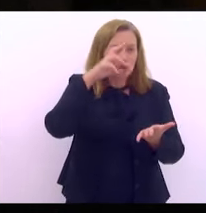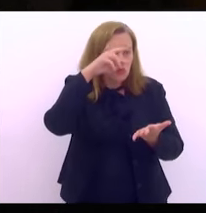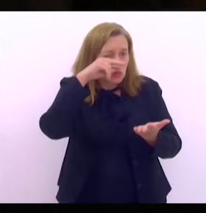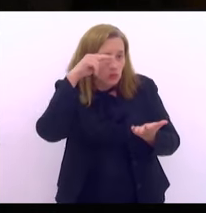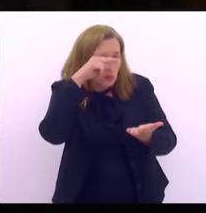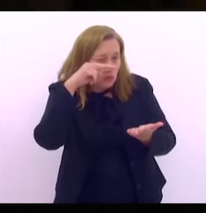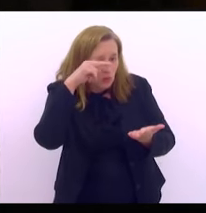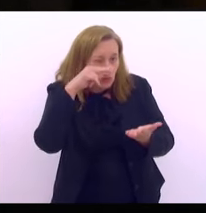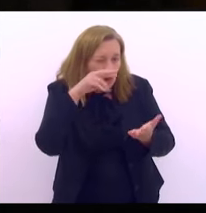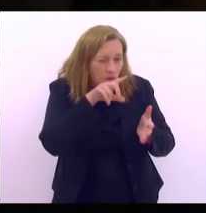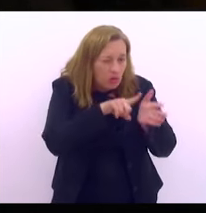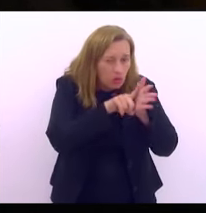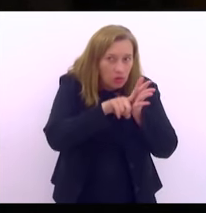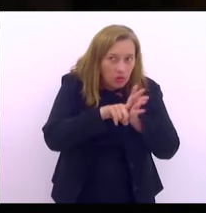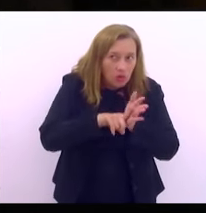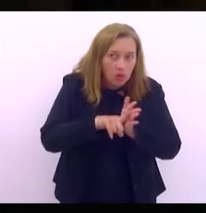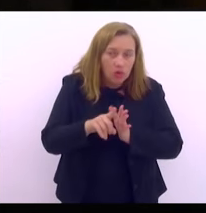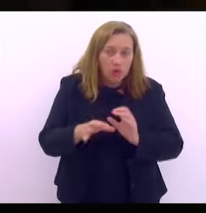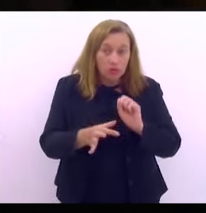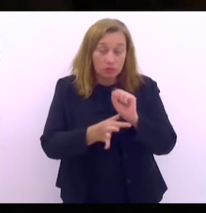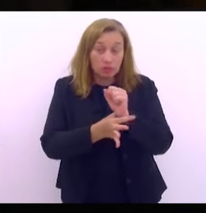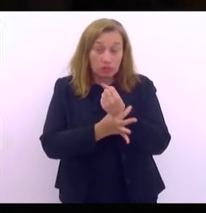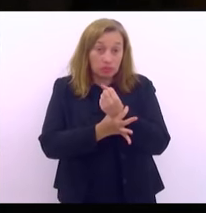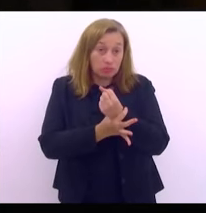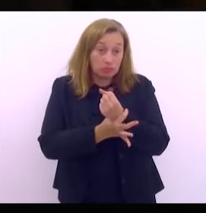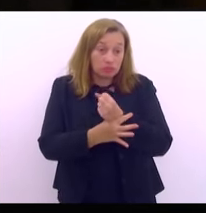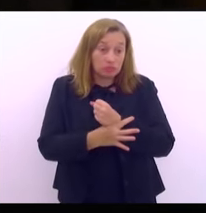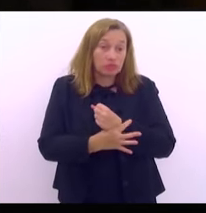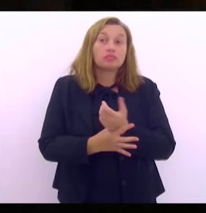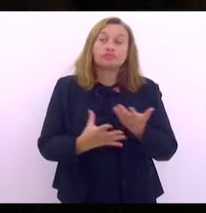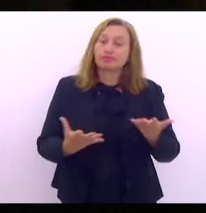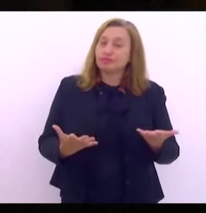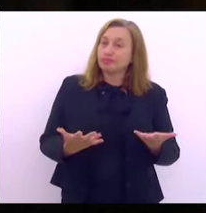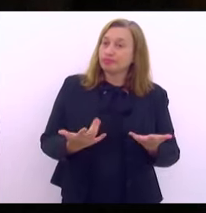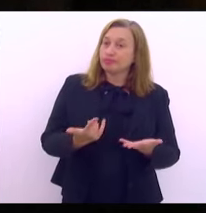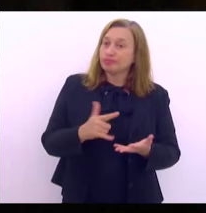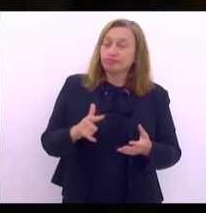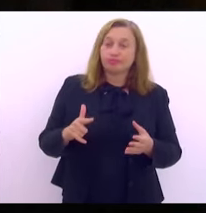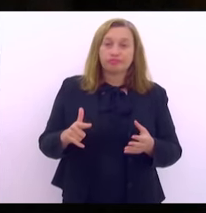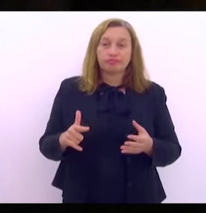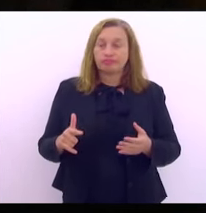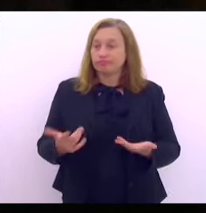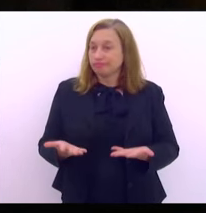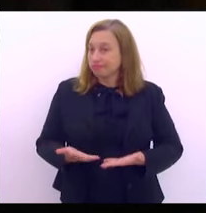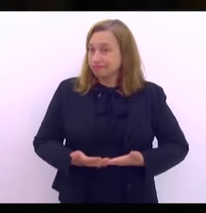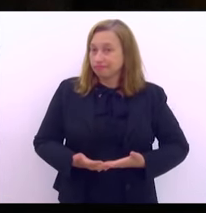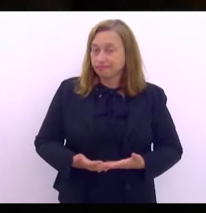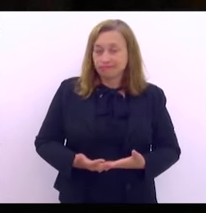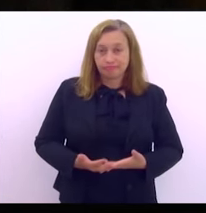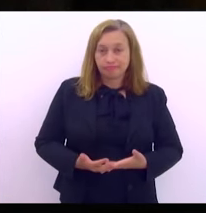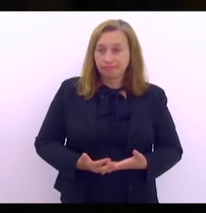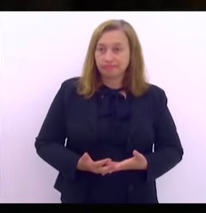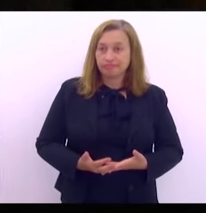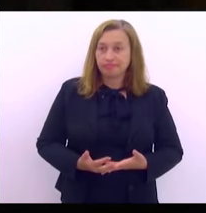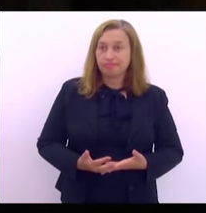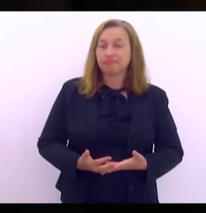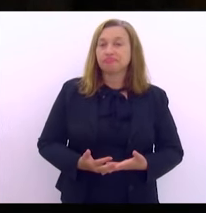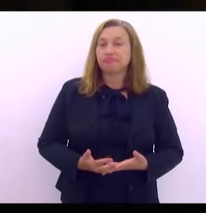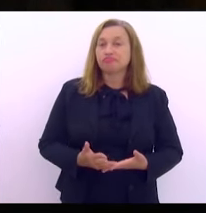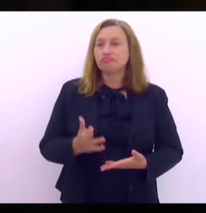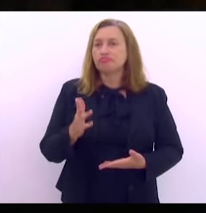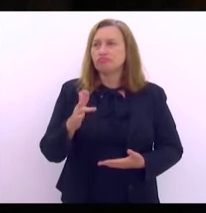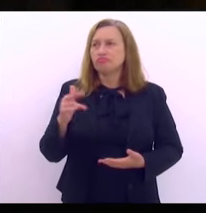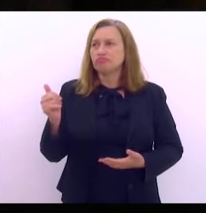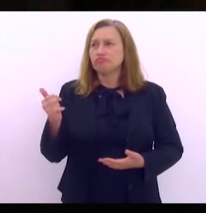espionados não guarda o mínimo de coerência nem de legalidade e jamais